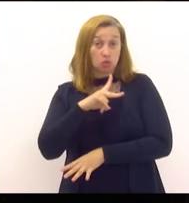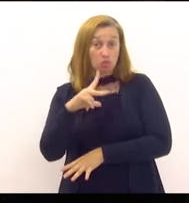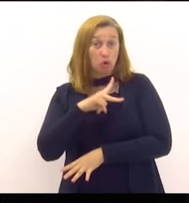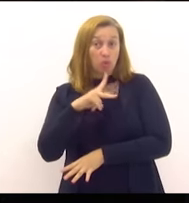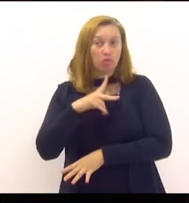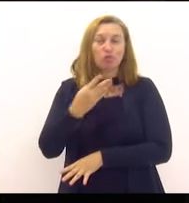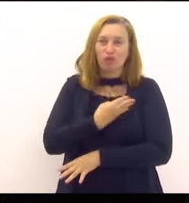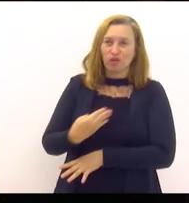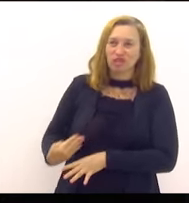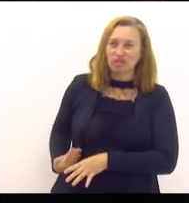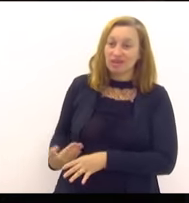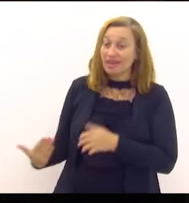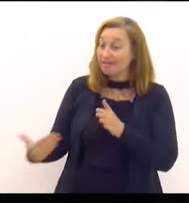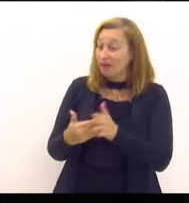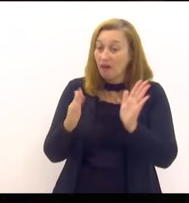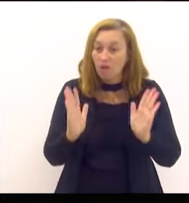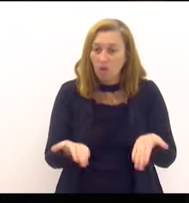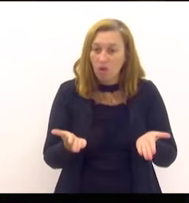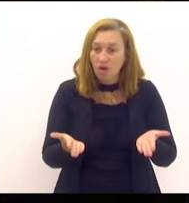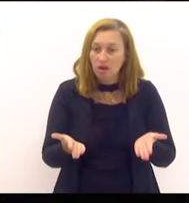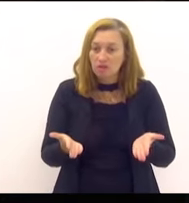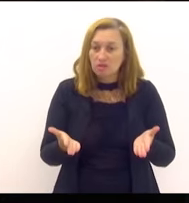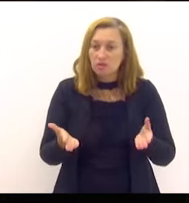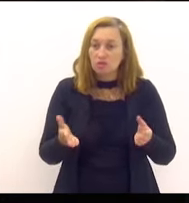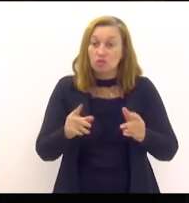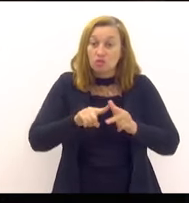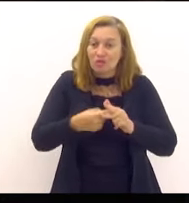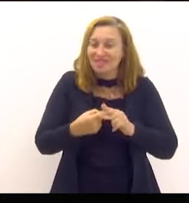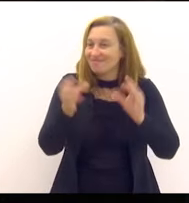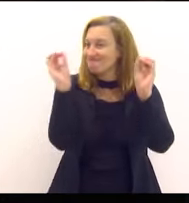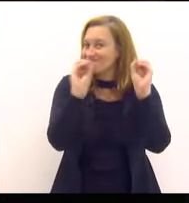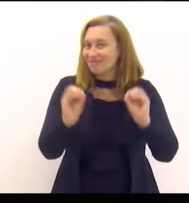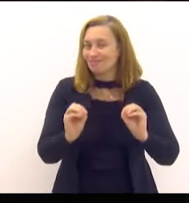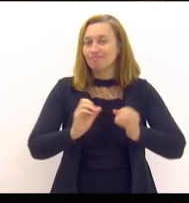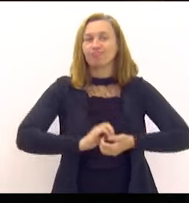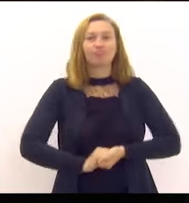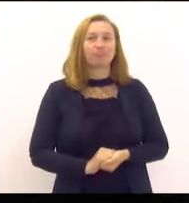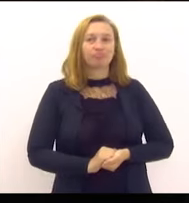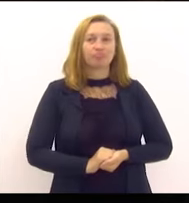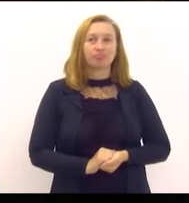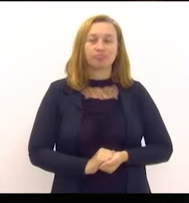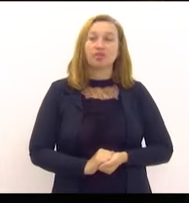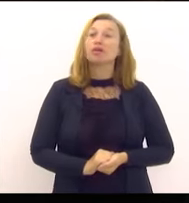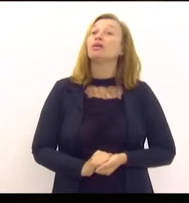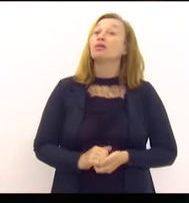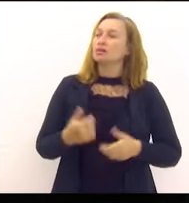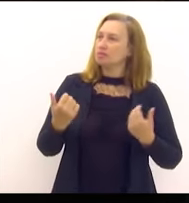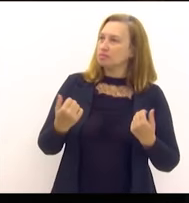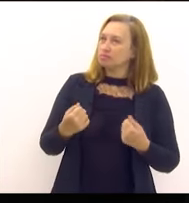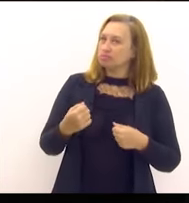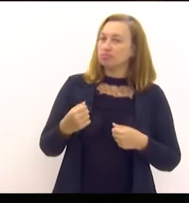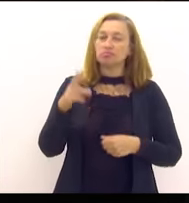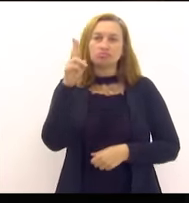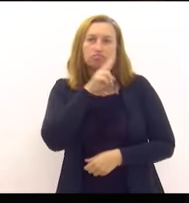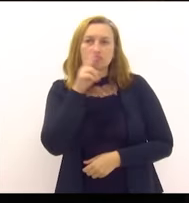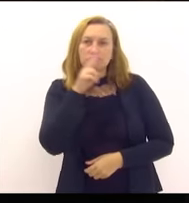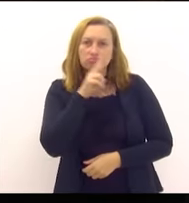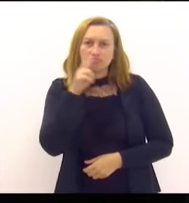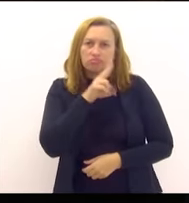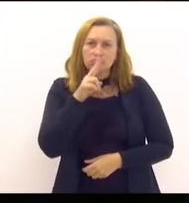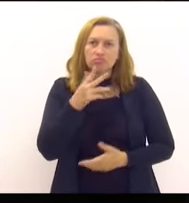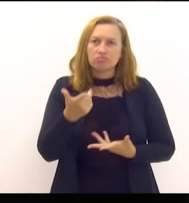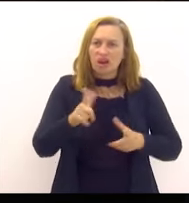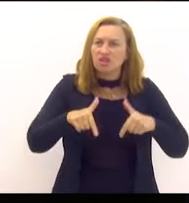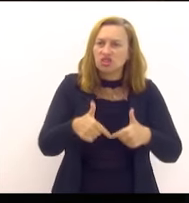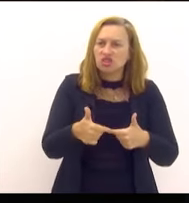governador, que até agora sequer a regulamentou. E de afogadilho, tem que ser em regime de urgência. Não dá para